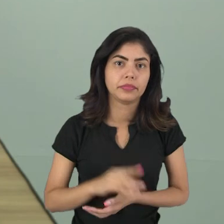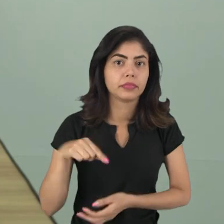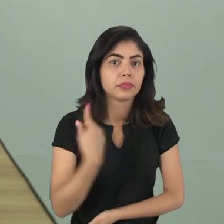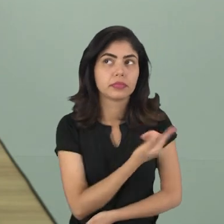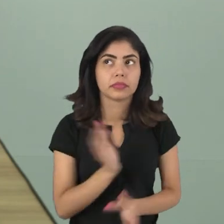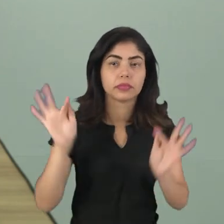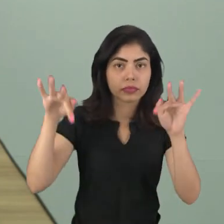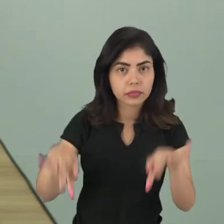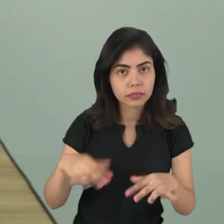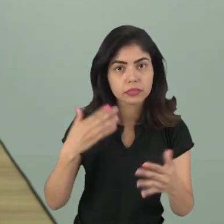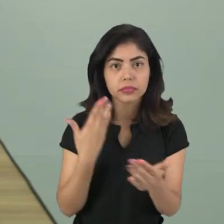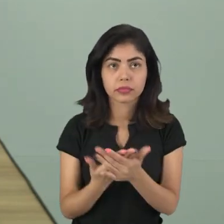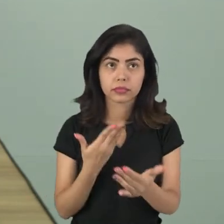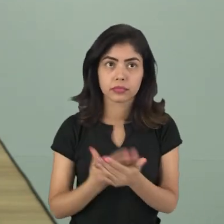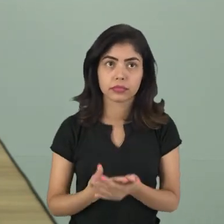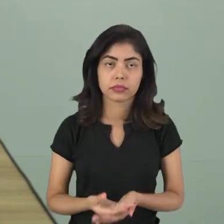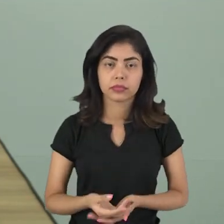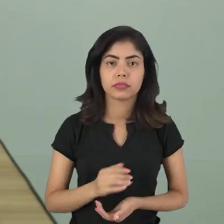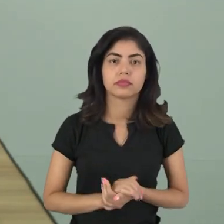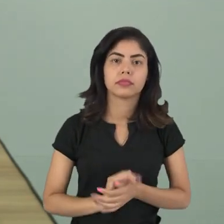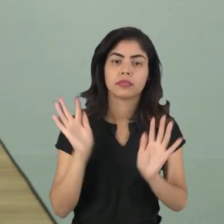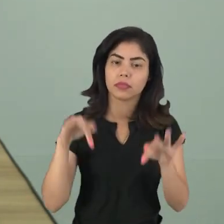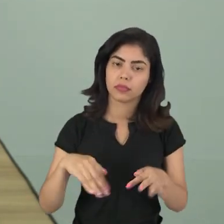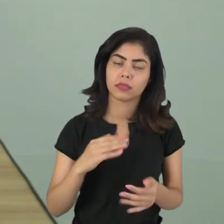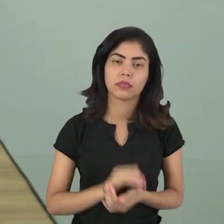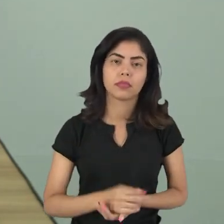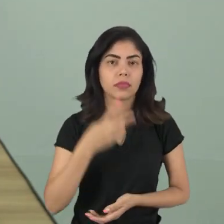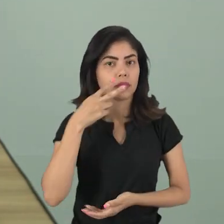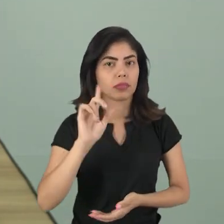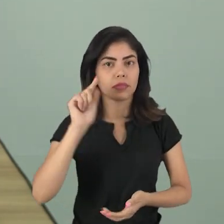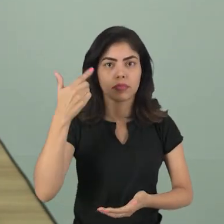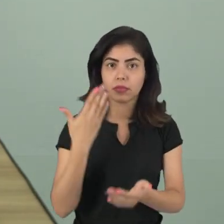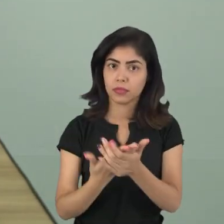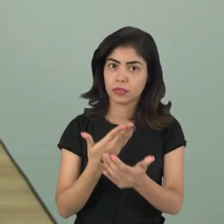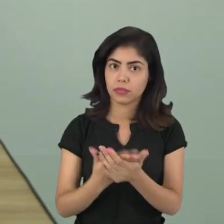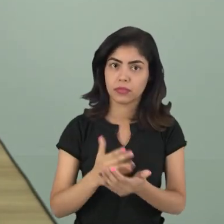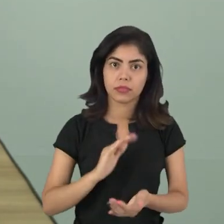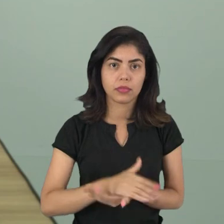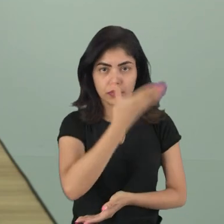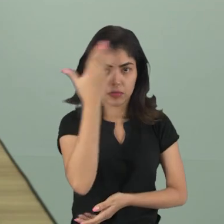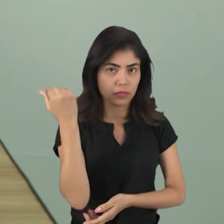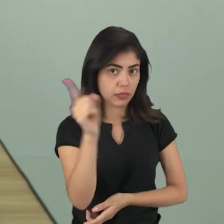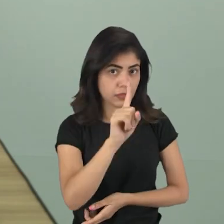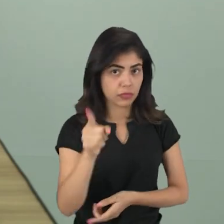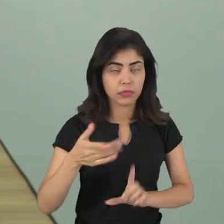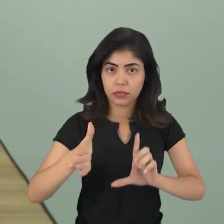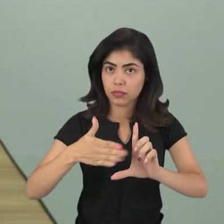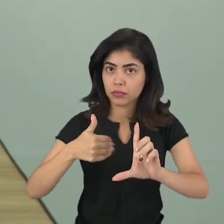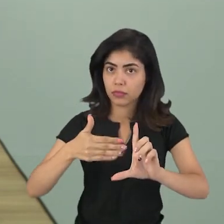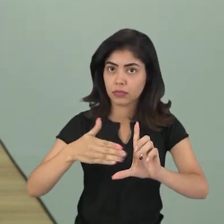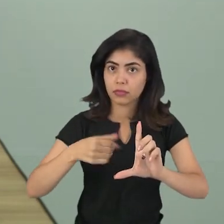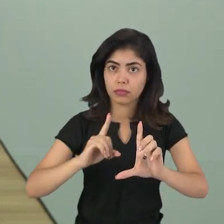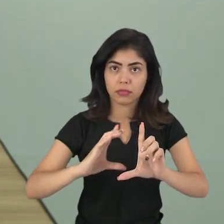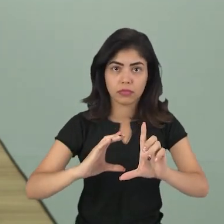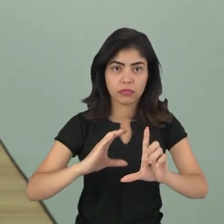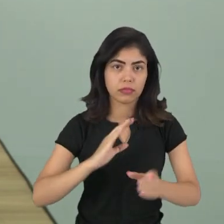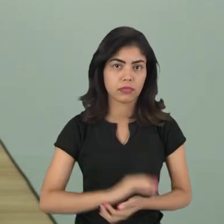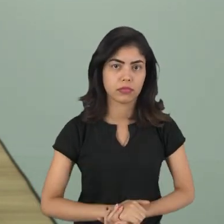com atenção, se nós formos buscarmos qual é a ideia que ele quer me passar, qual é a ideia que esse autor